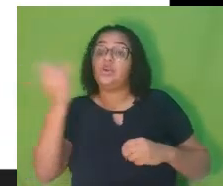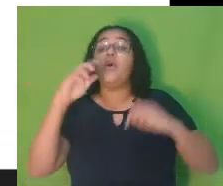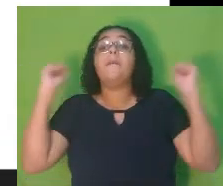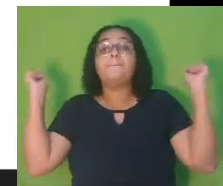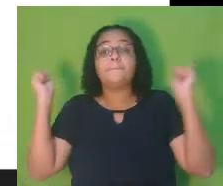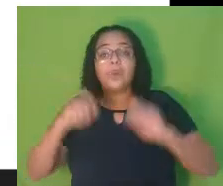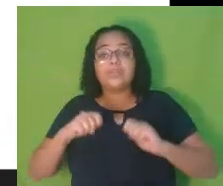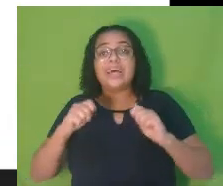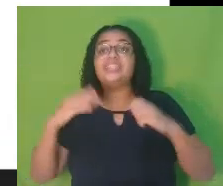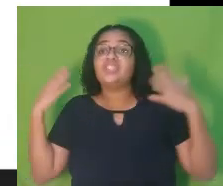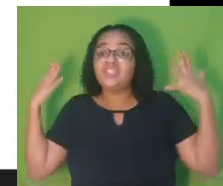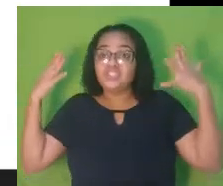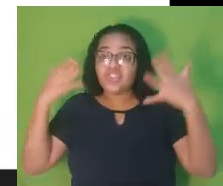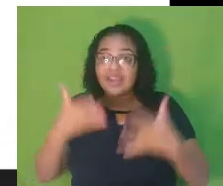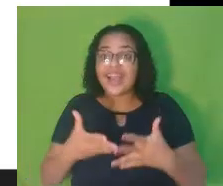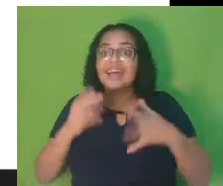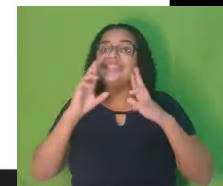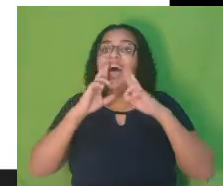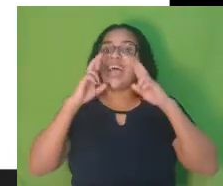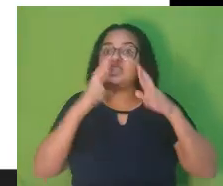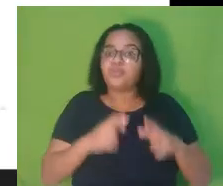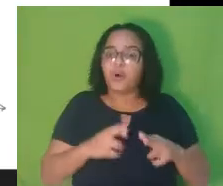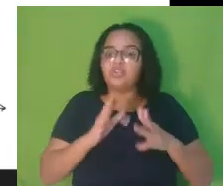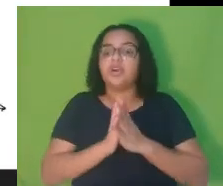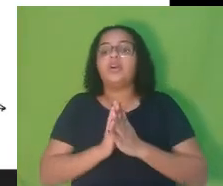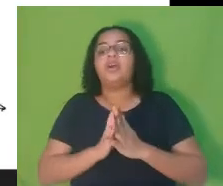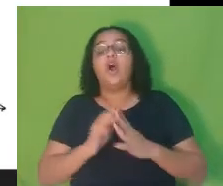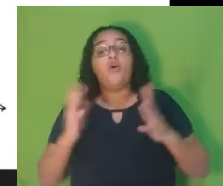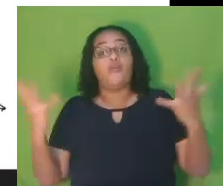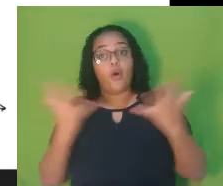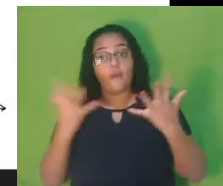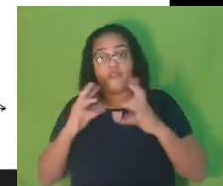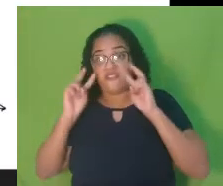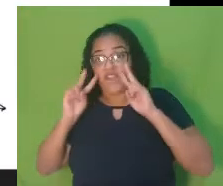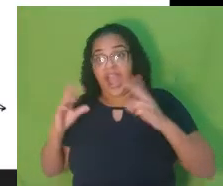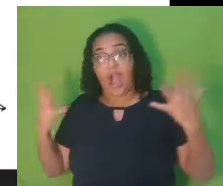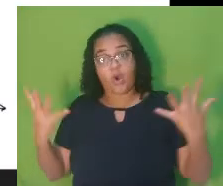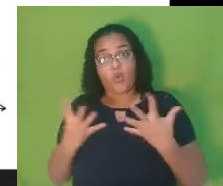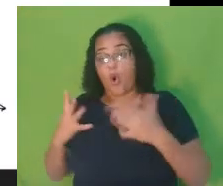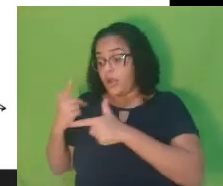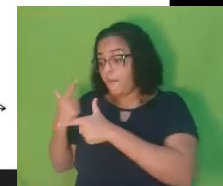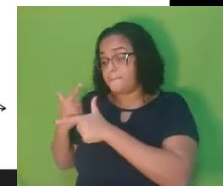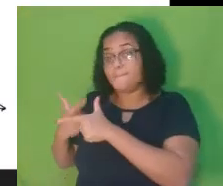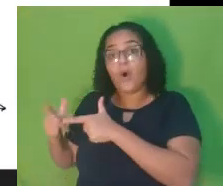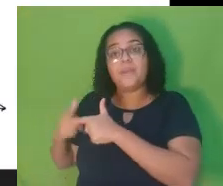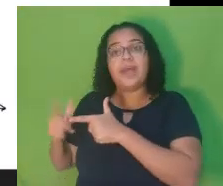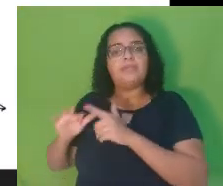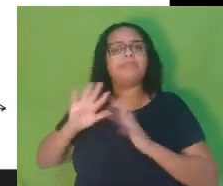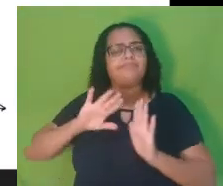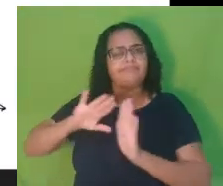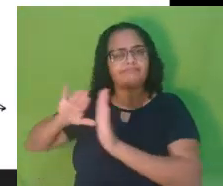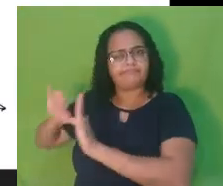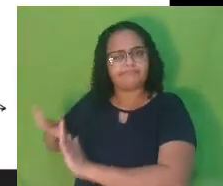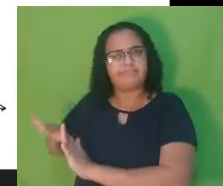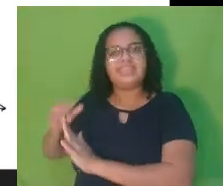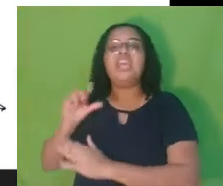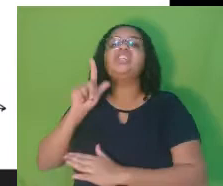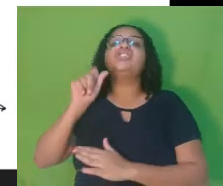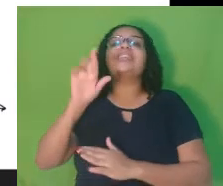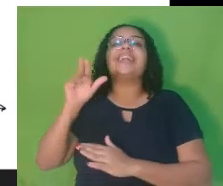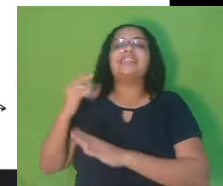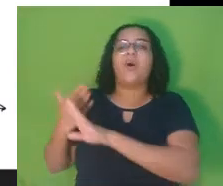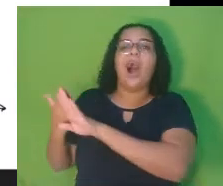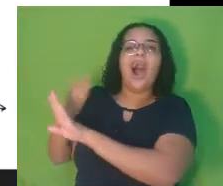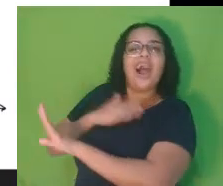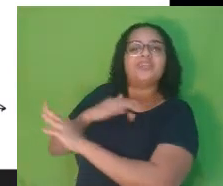gente pudesse chegar a essa conclusão. Vamos considerar agora um problema que, de certo modo,